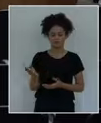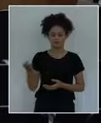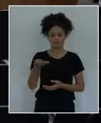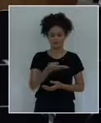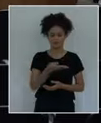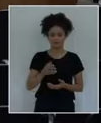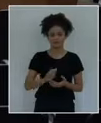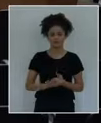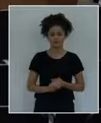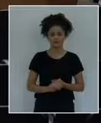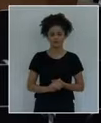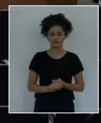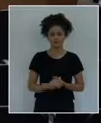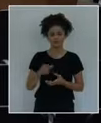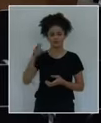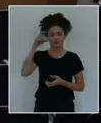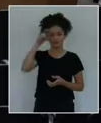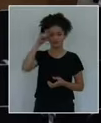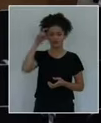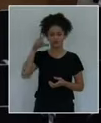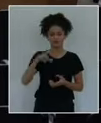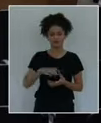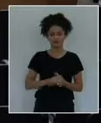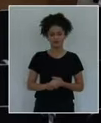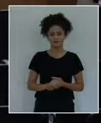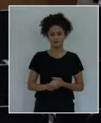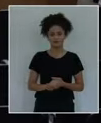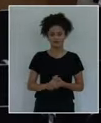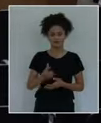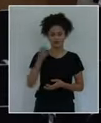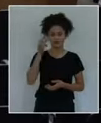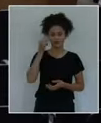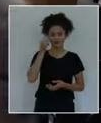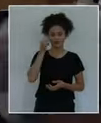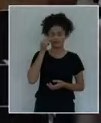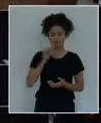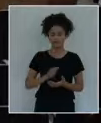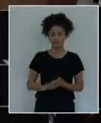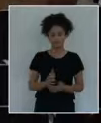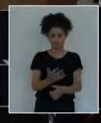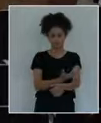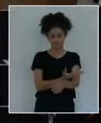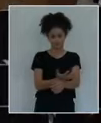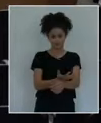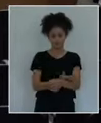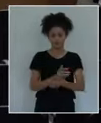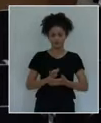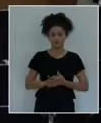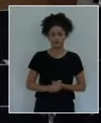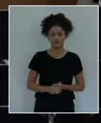Silva Machado, Leonardo Nascimento Moreira, Raimundo da Conceição Gomes e Sérgio Antônio de